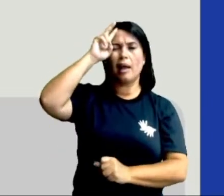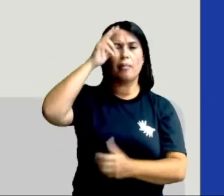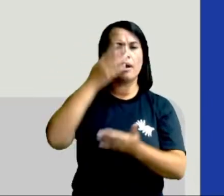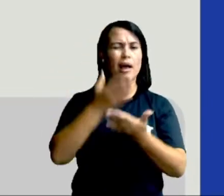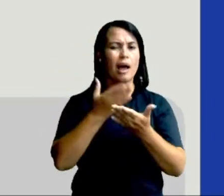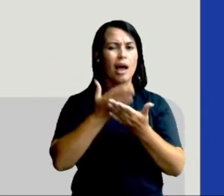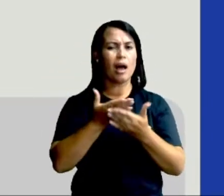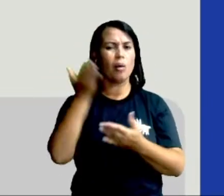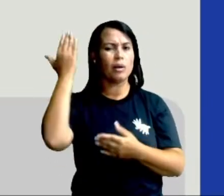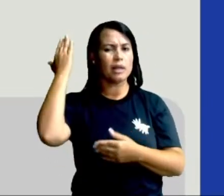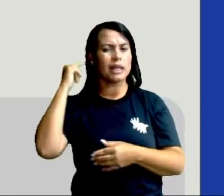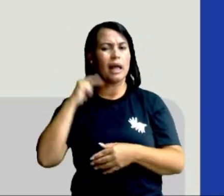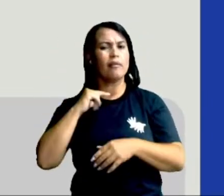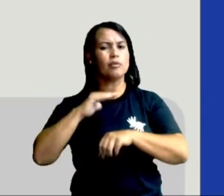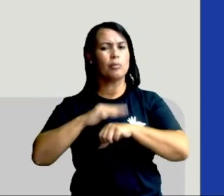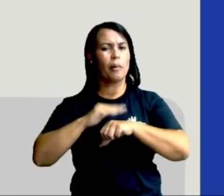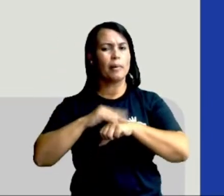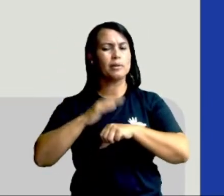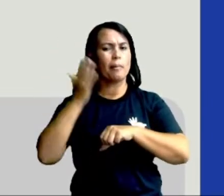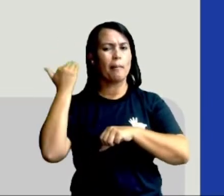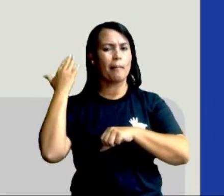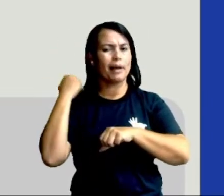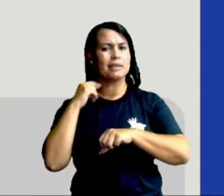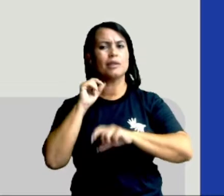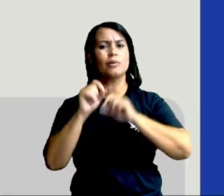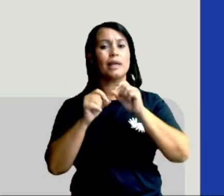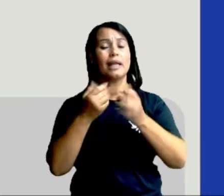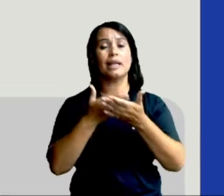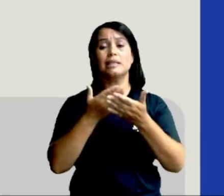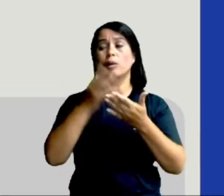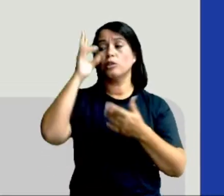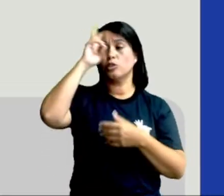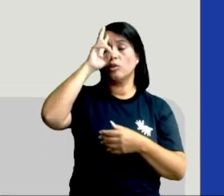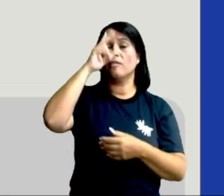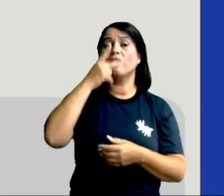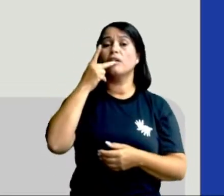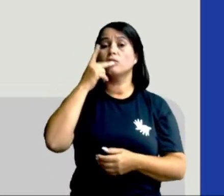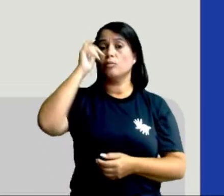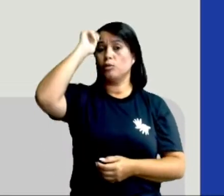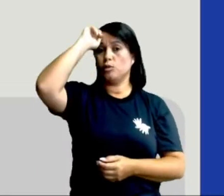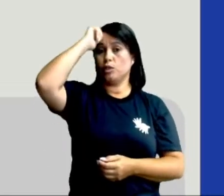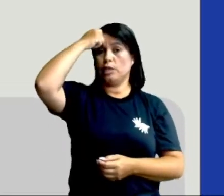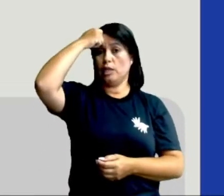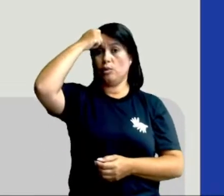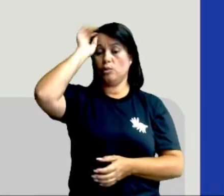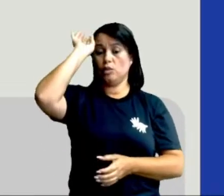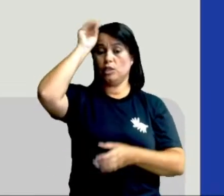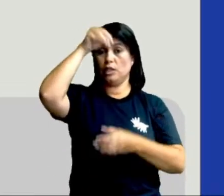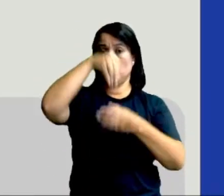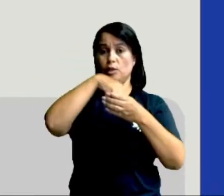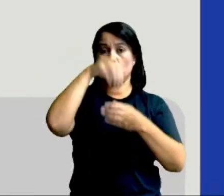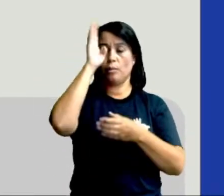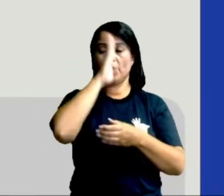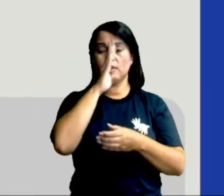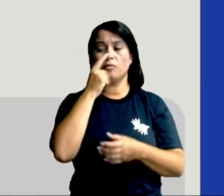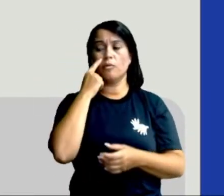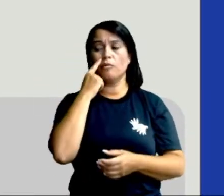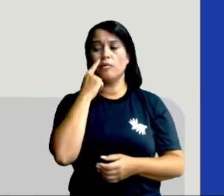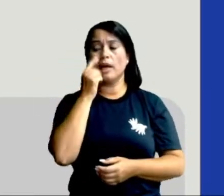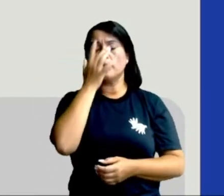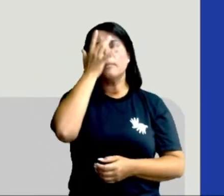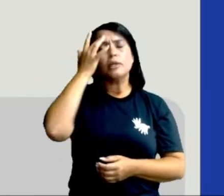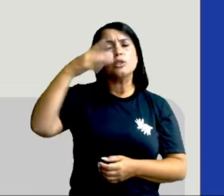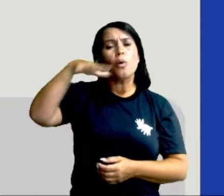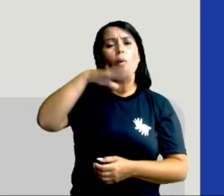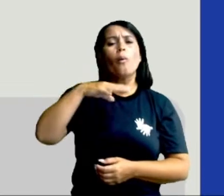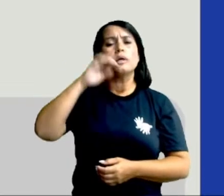viu em outros momentos? Nas aulas de história a gente estudou um pouquinho sobre a questão dos negros no Brasil, tá? Então, que o povo